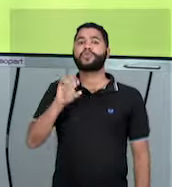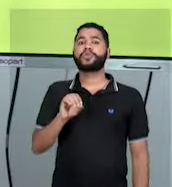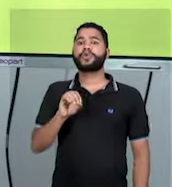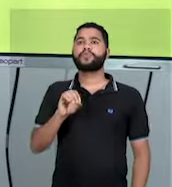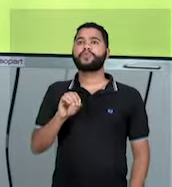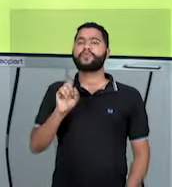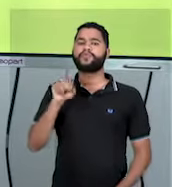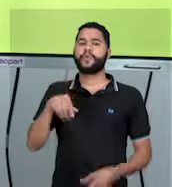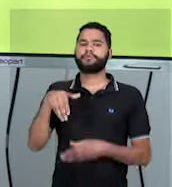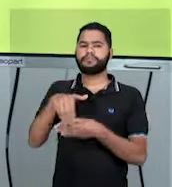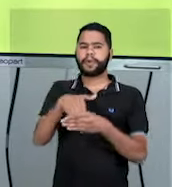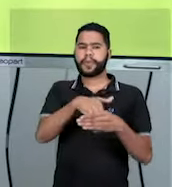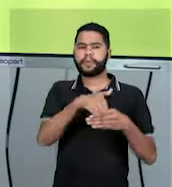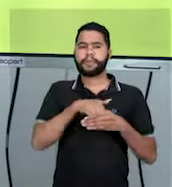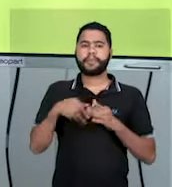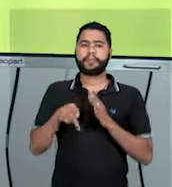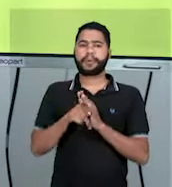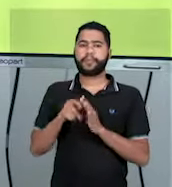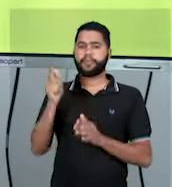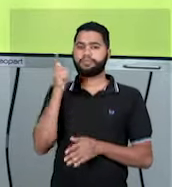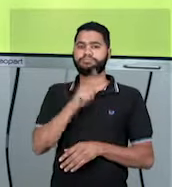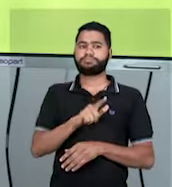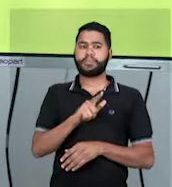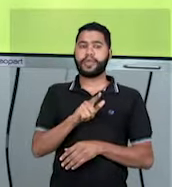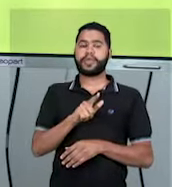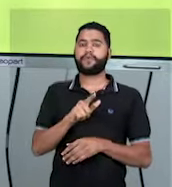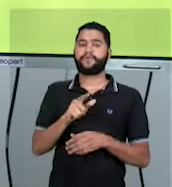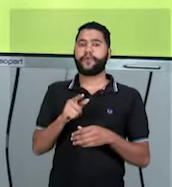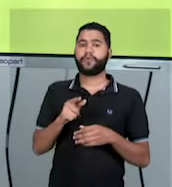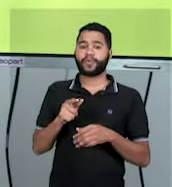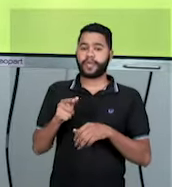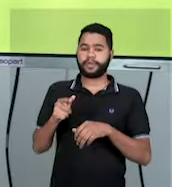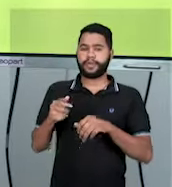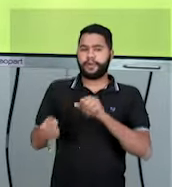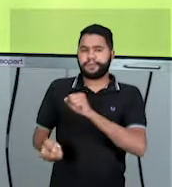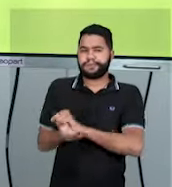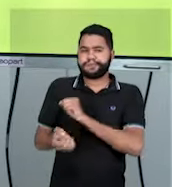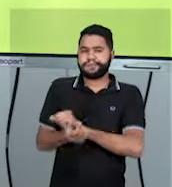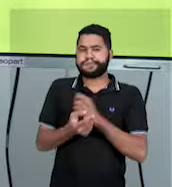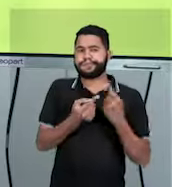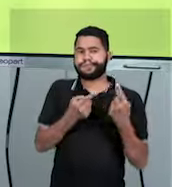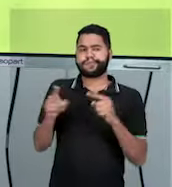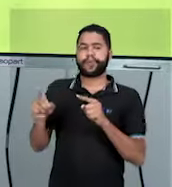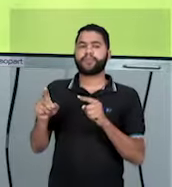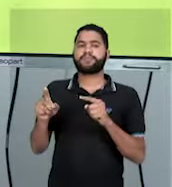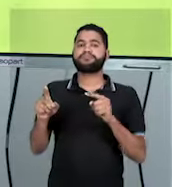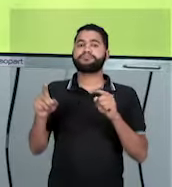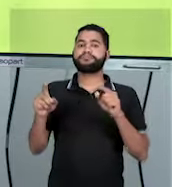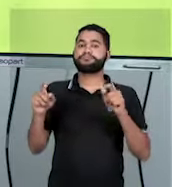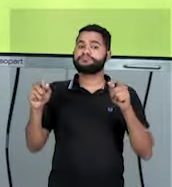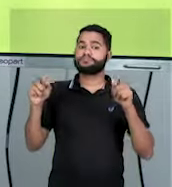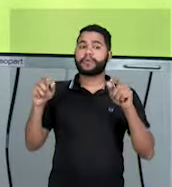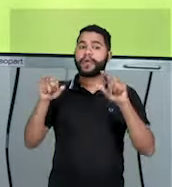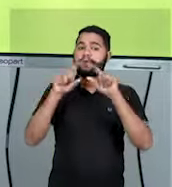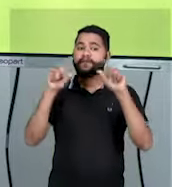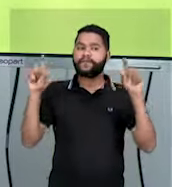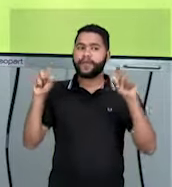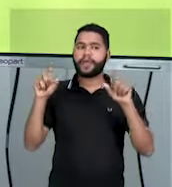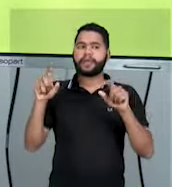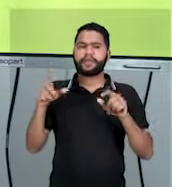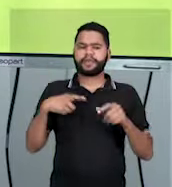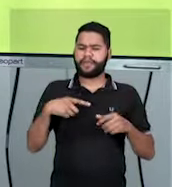em cima da campanha anticorrupção. Era o jingle, o slogan da campanha dele, varre,